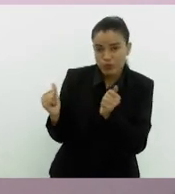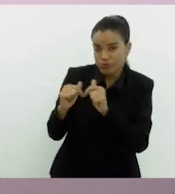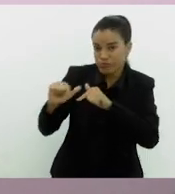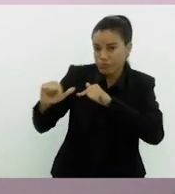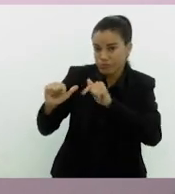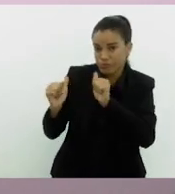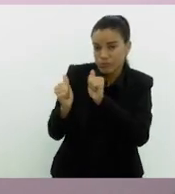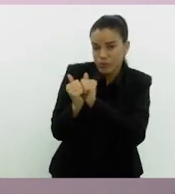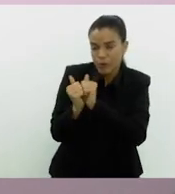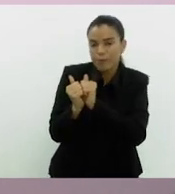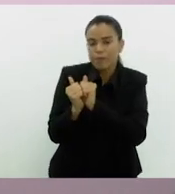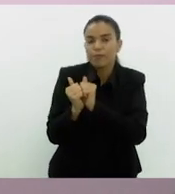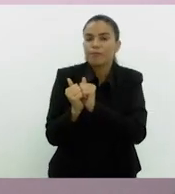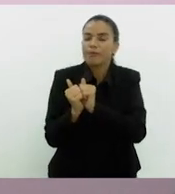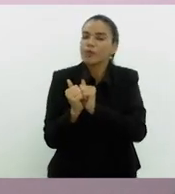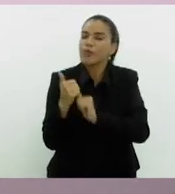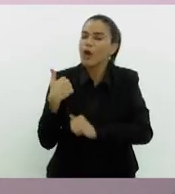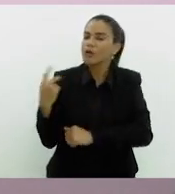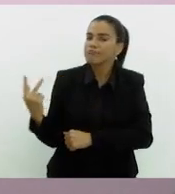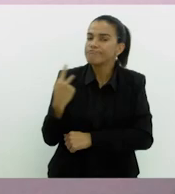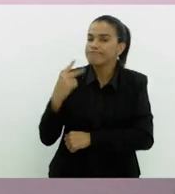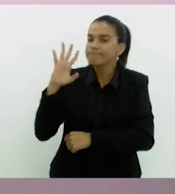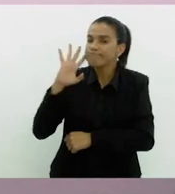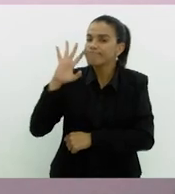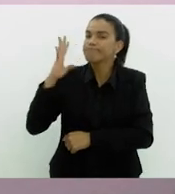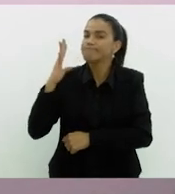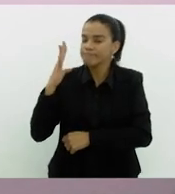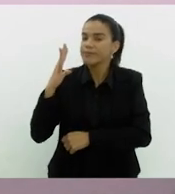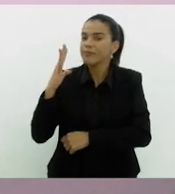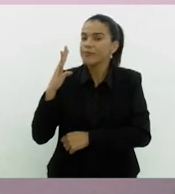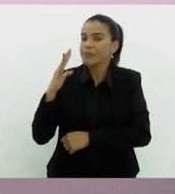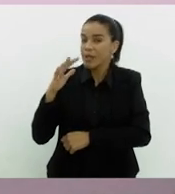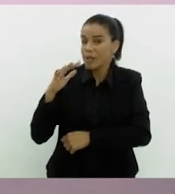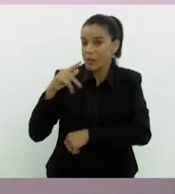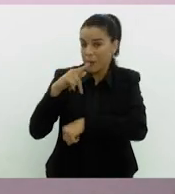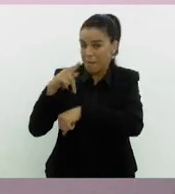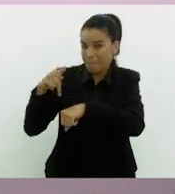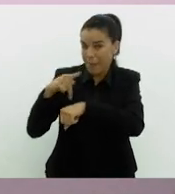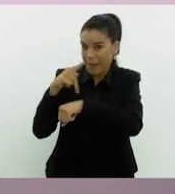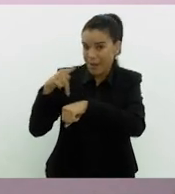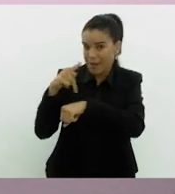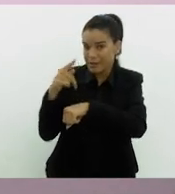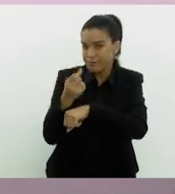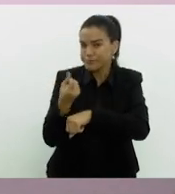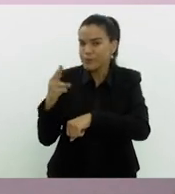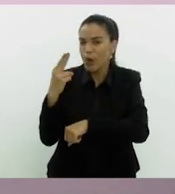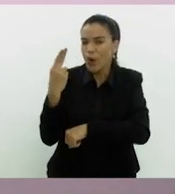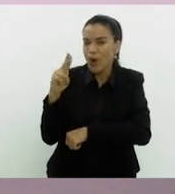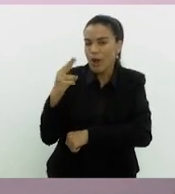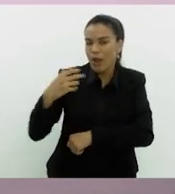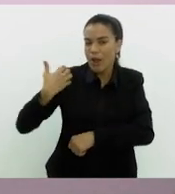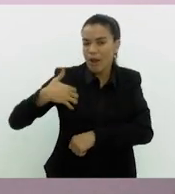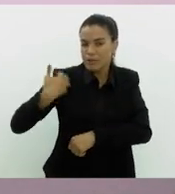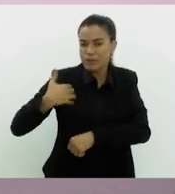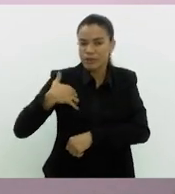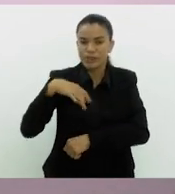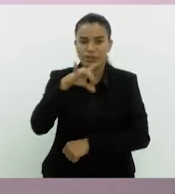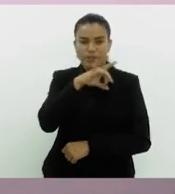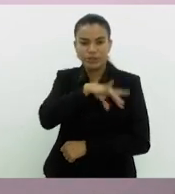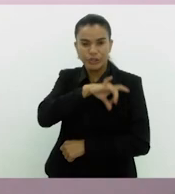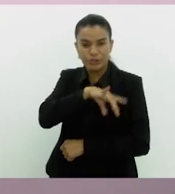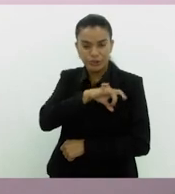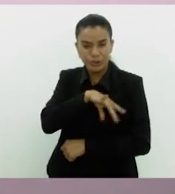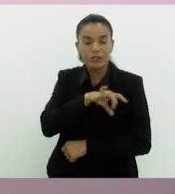gente chegava à conclusão de que, e nesses países onde se estuda, no Uruguai, na Argentina, no Chile, tem se